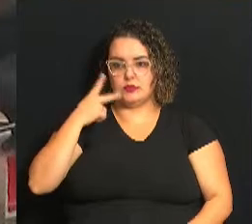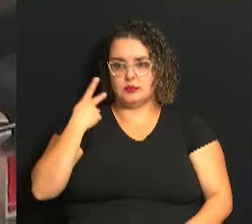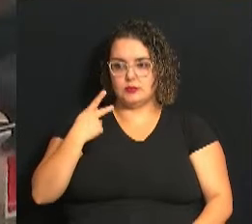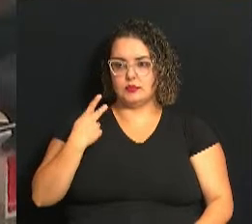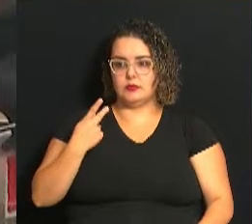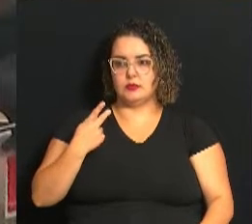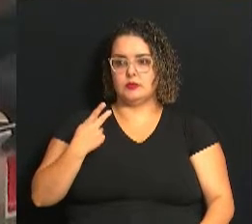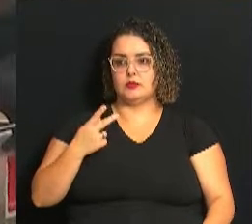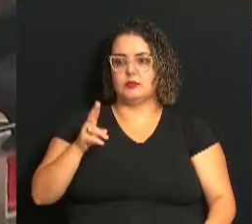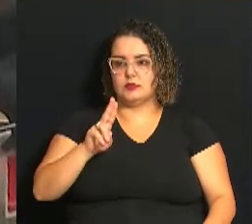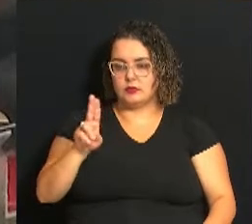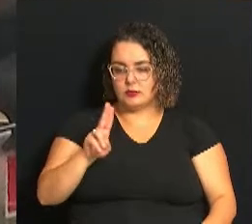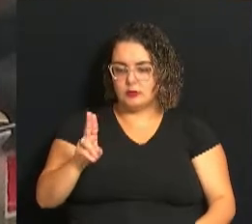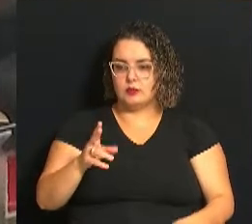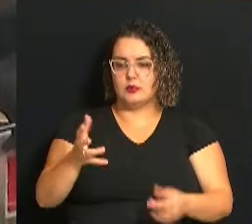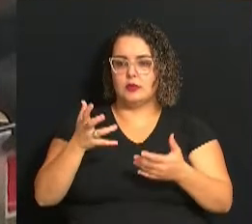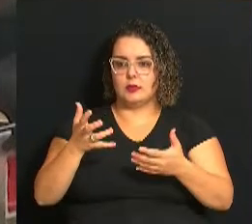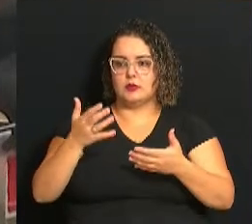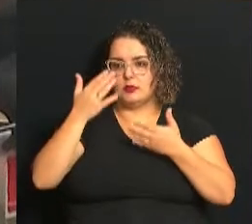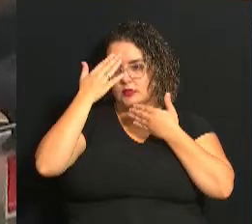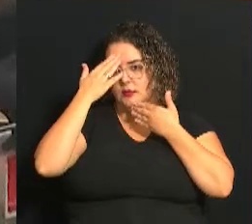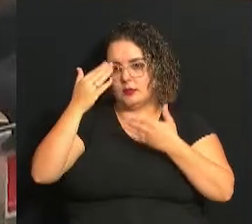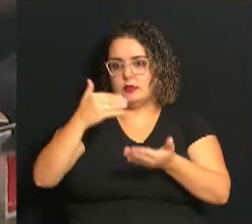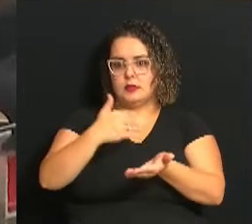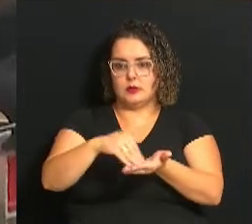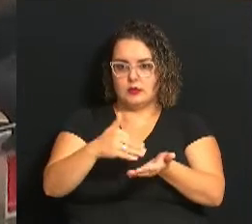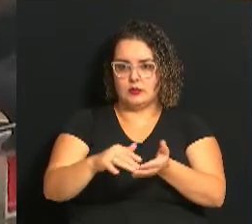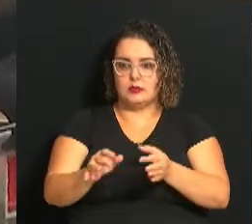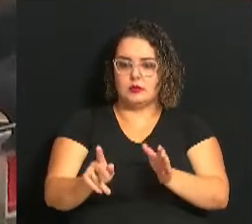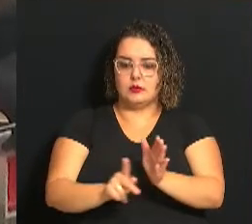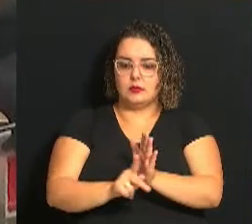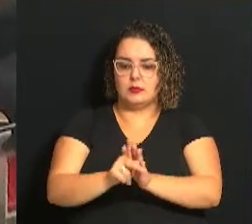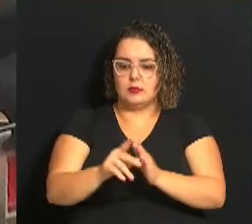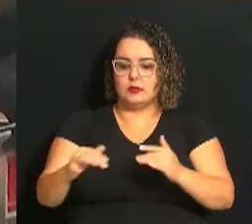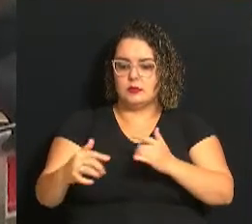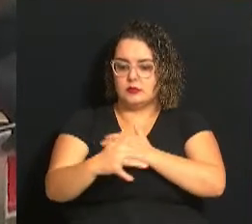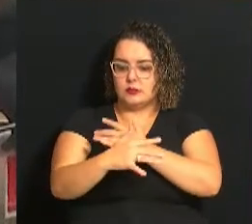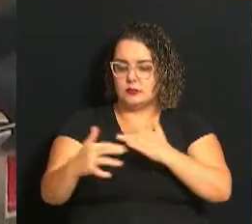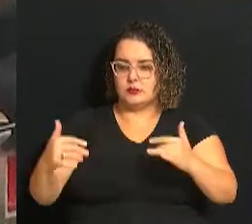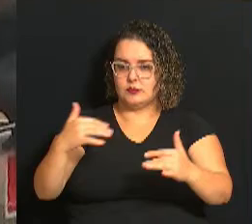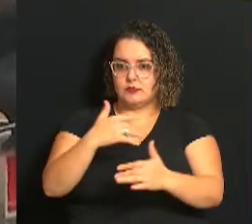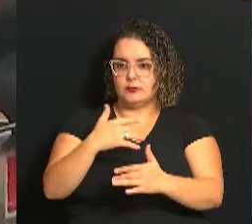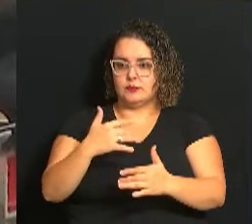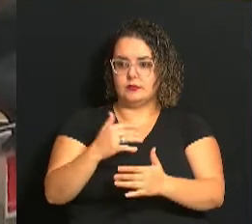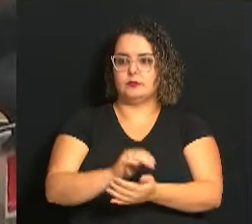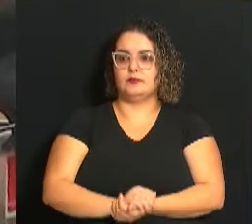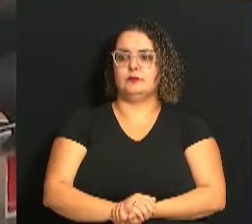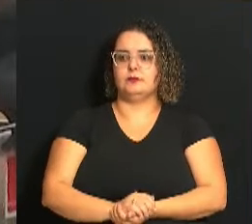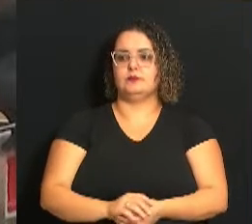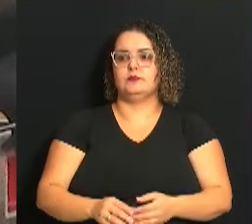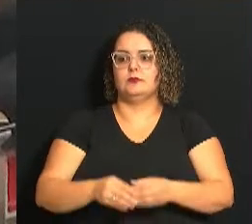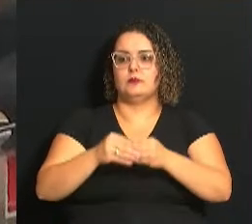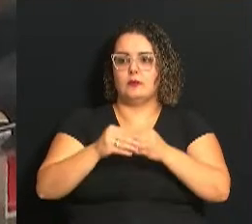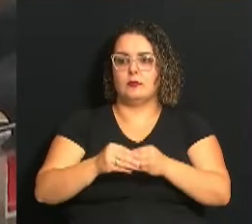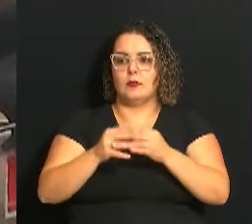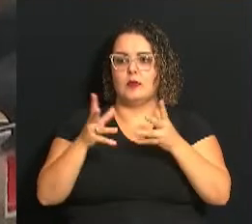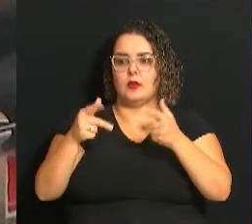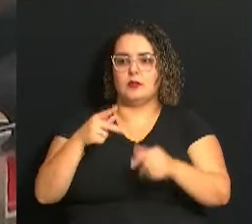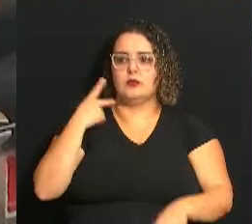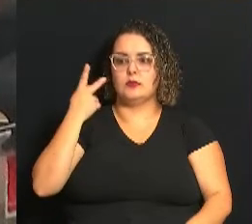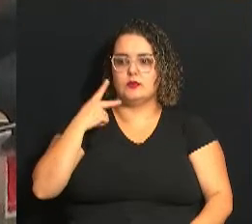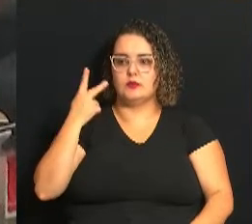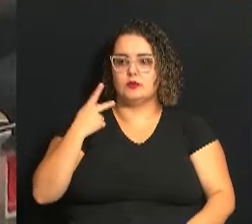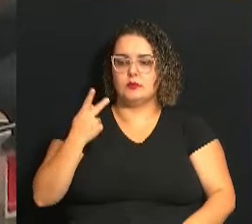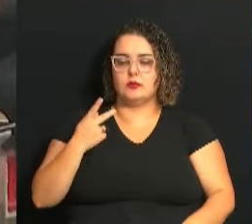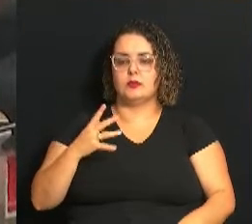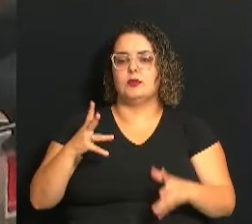quero agradecer aqui a participação da Secretaria de Planejamento e Urbanismo. Né, estendo aí o cumprimento a todos os vereadores nessa audiência, a população